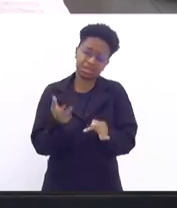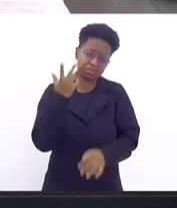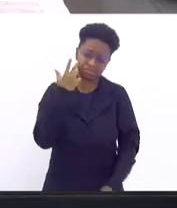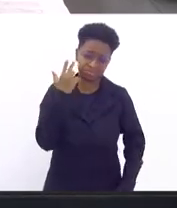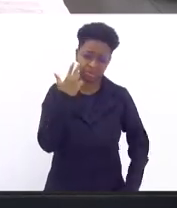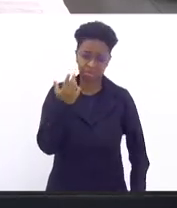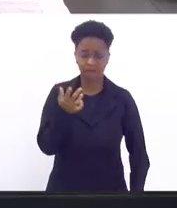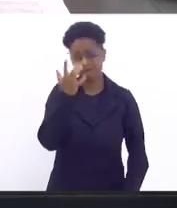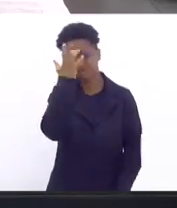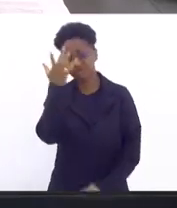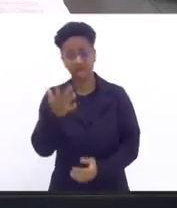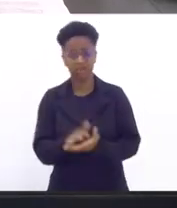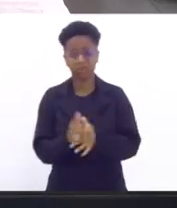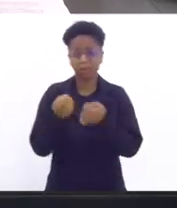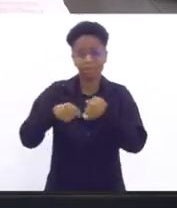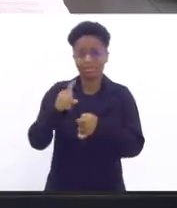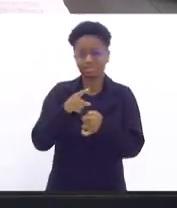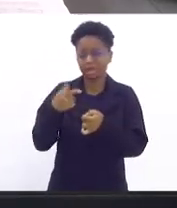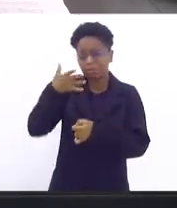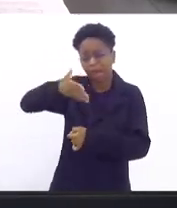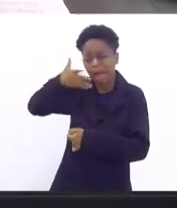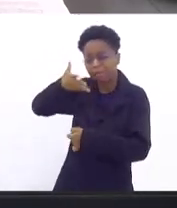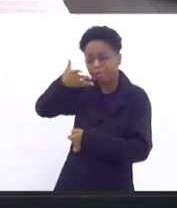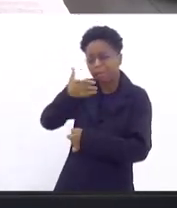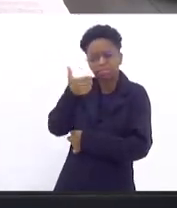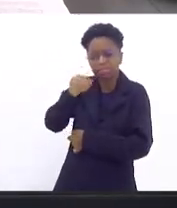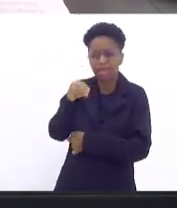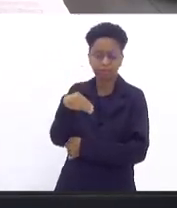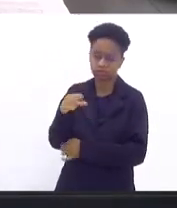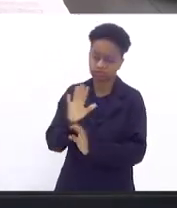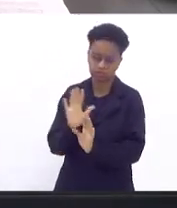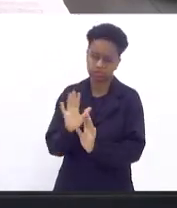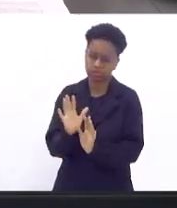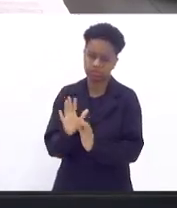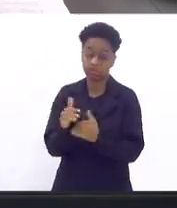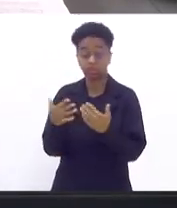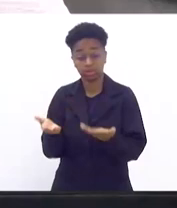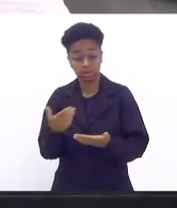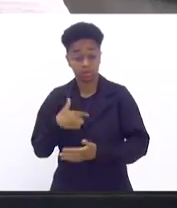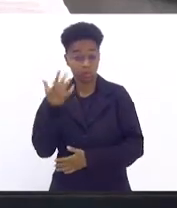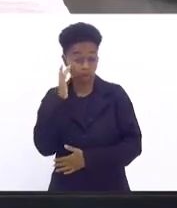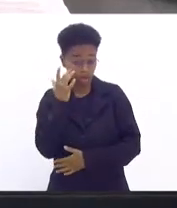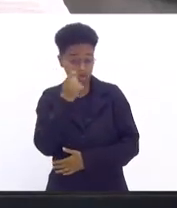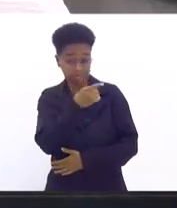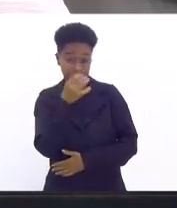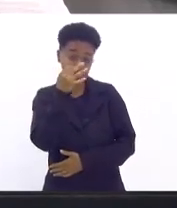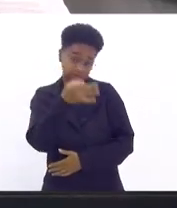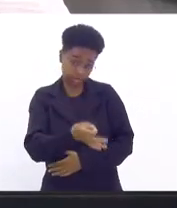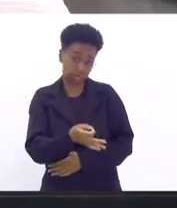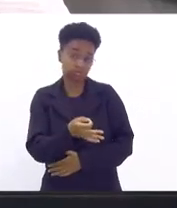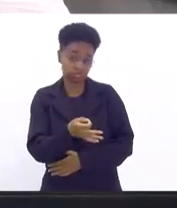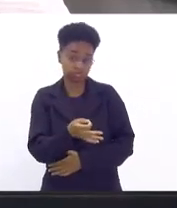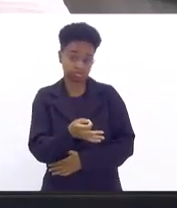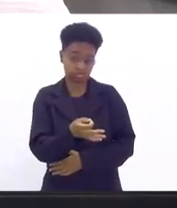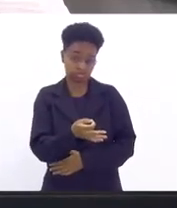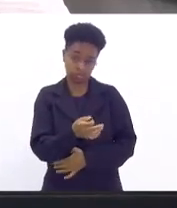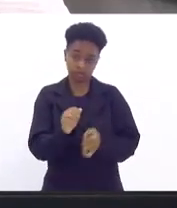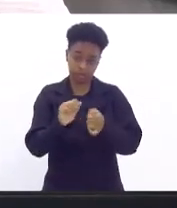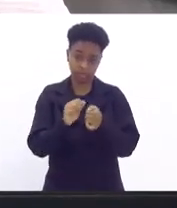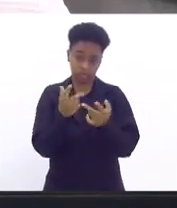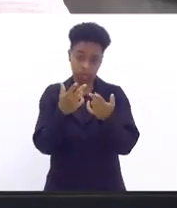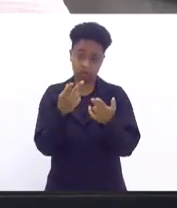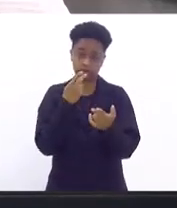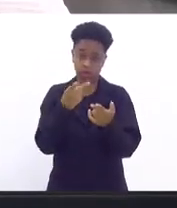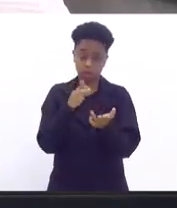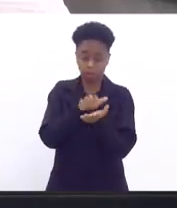não carece aquele discurso elaborado de 10 minutos na ccj Então acho que vou acelerar essa tá correto de fazer como vossa excelência